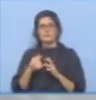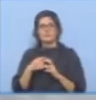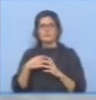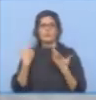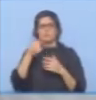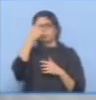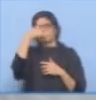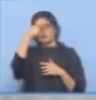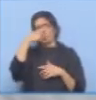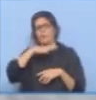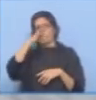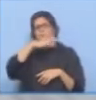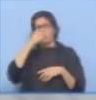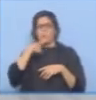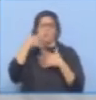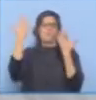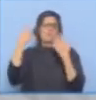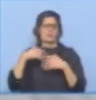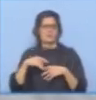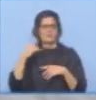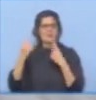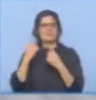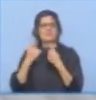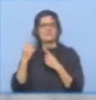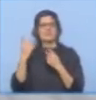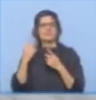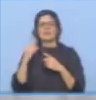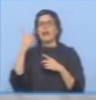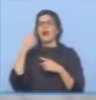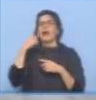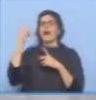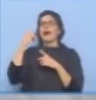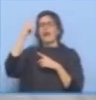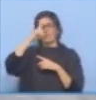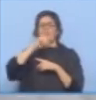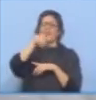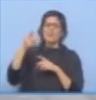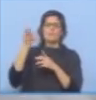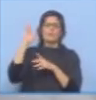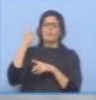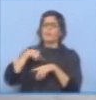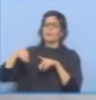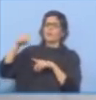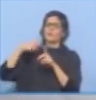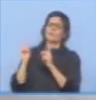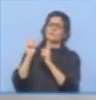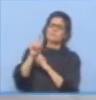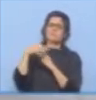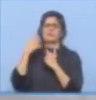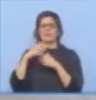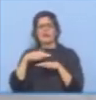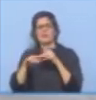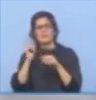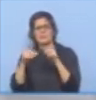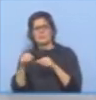contar. E muito ainda nos rimos, ainda por acaso no fim de semana estava a falar sobre a experiência da jornada com os amigos que também foram e a